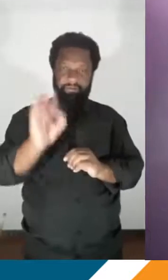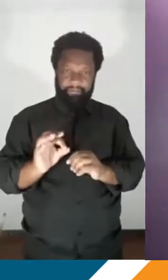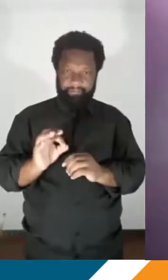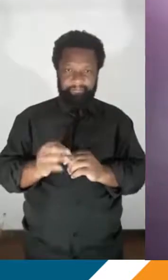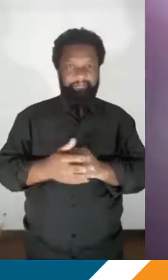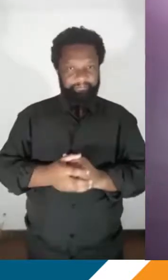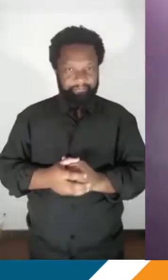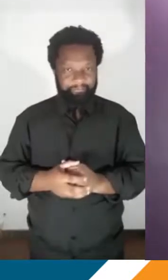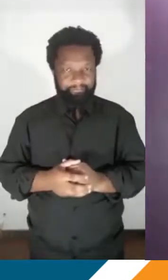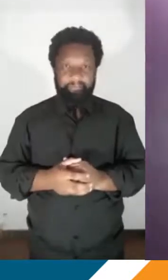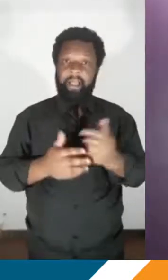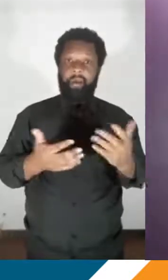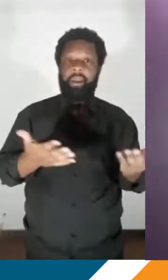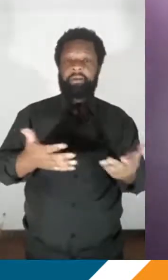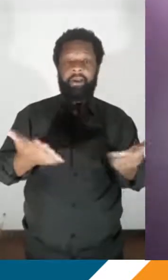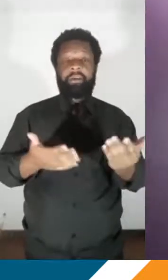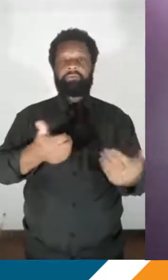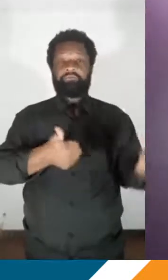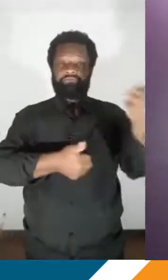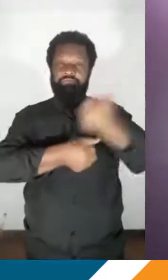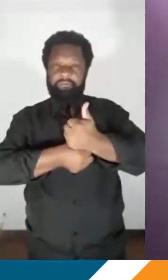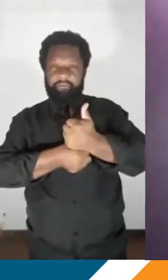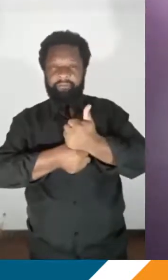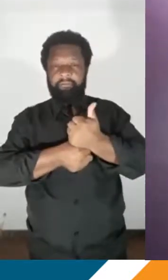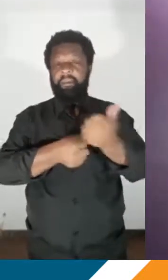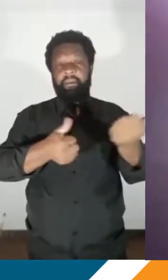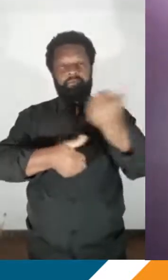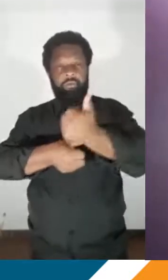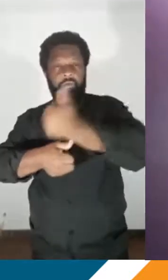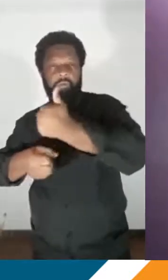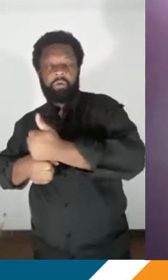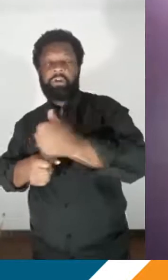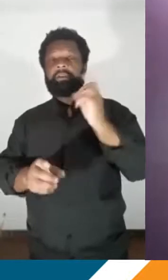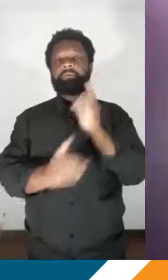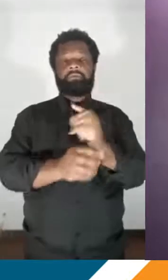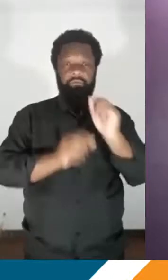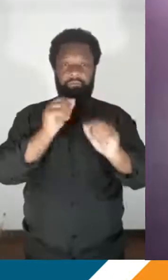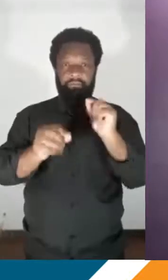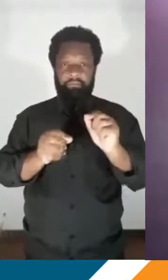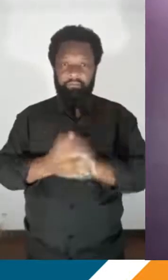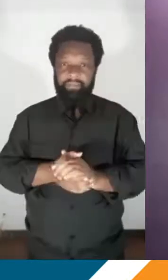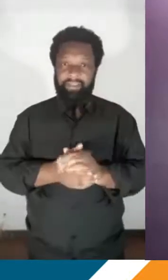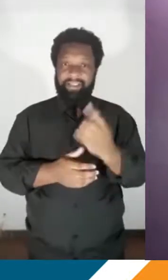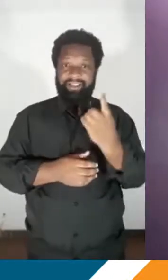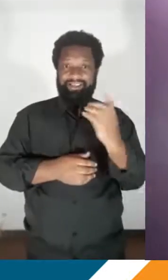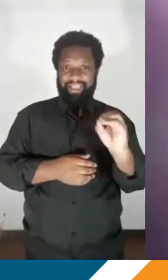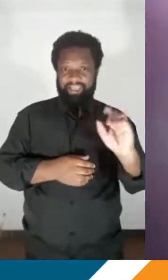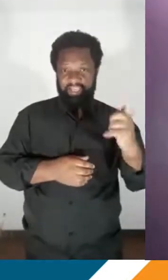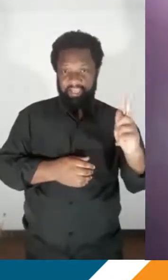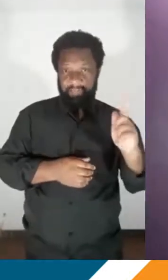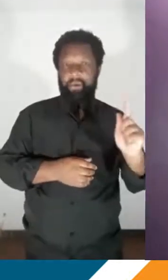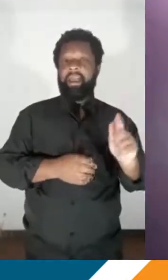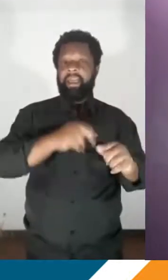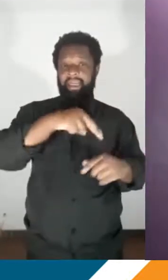100 aqui, certo? Substituindo todos os dados na fórmula, nós temos que